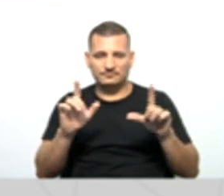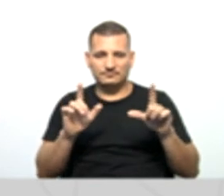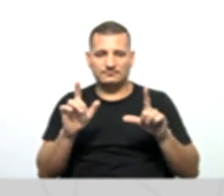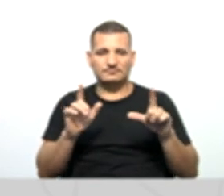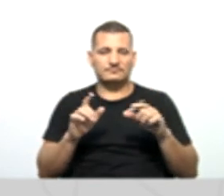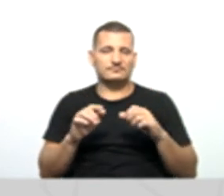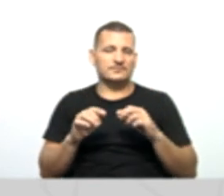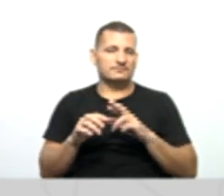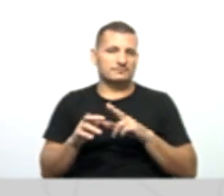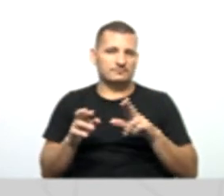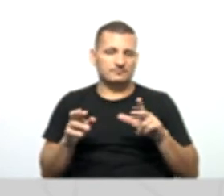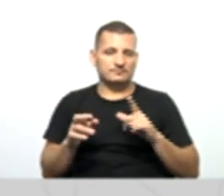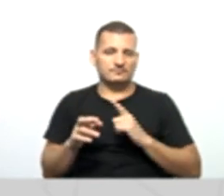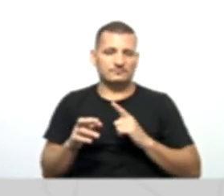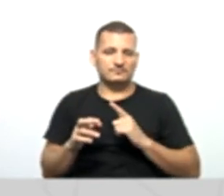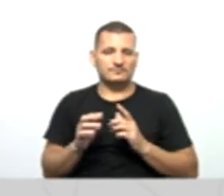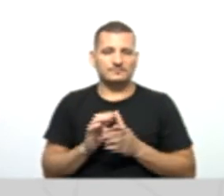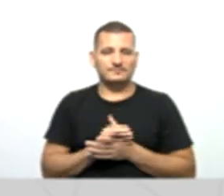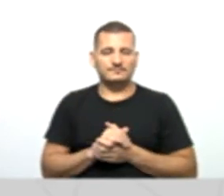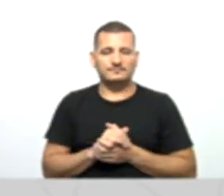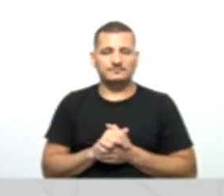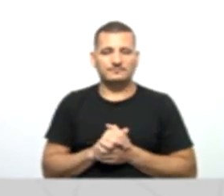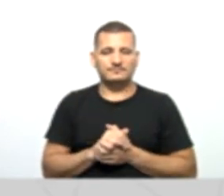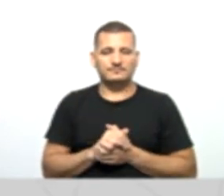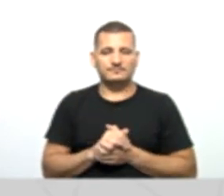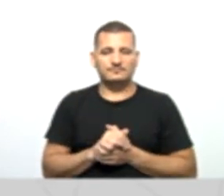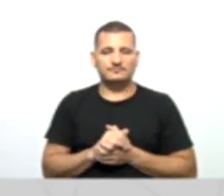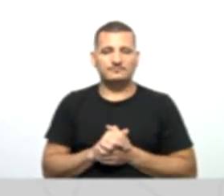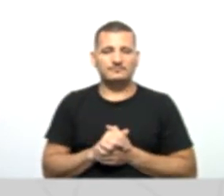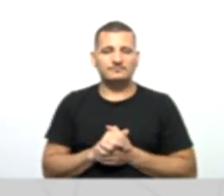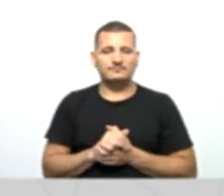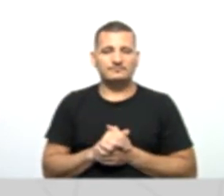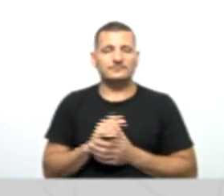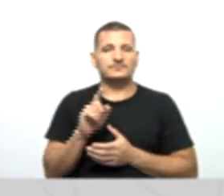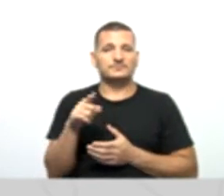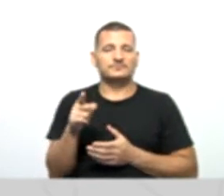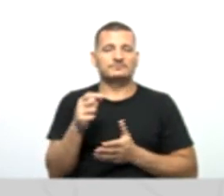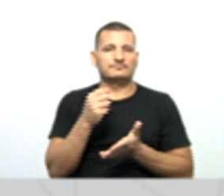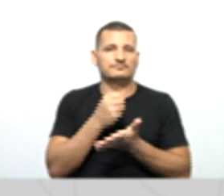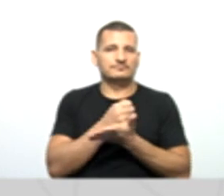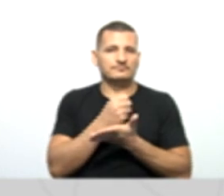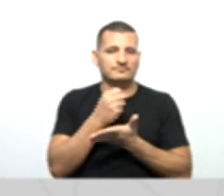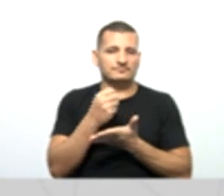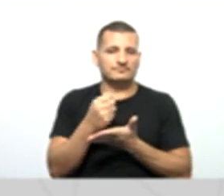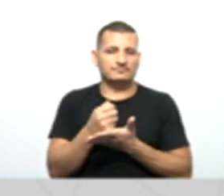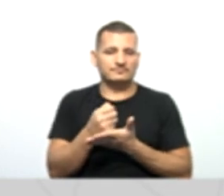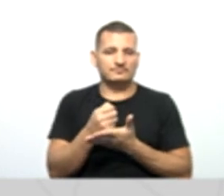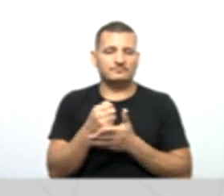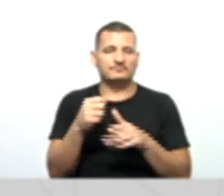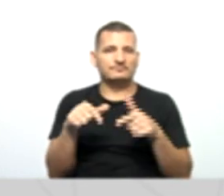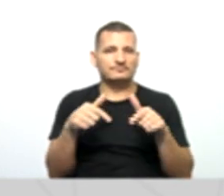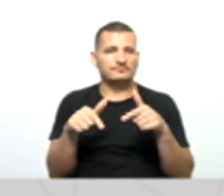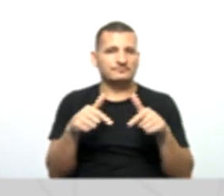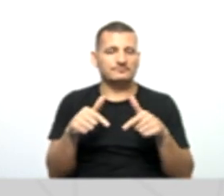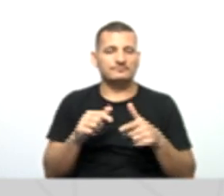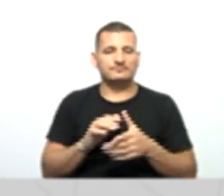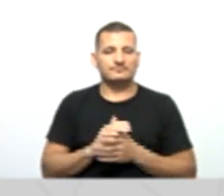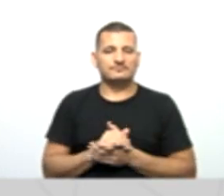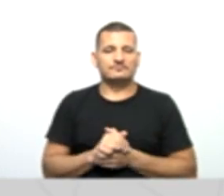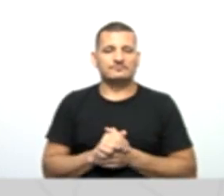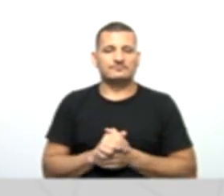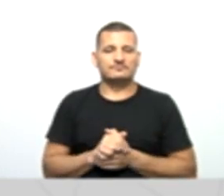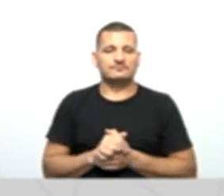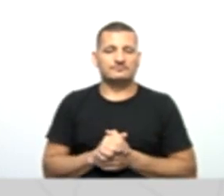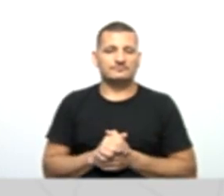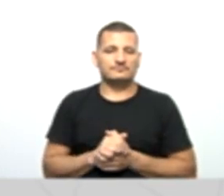outras definições aqui embaixo. Depois eu passo o quê? Para contratação dos nossos serviços. Aí